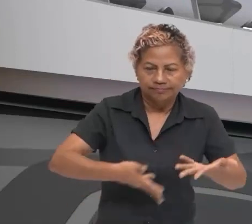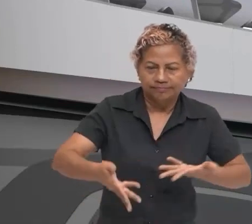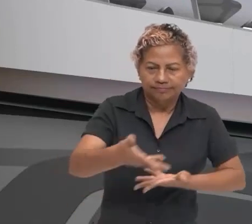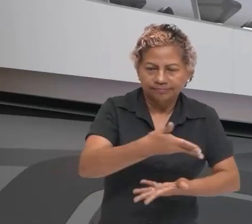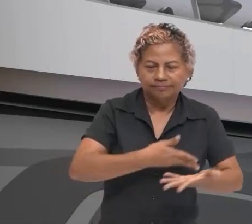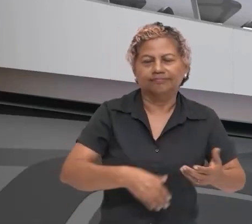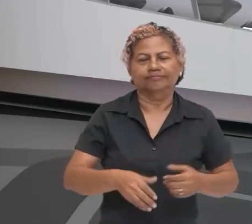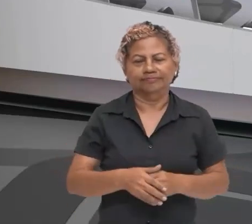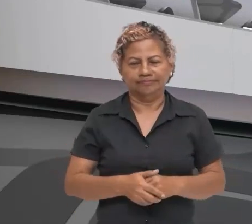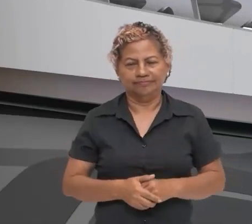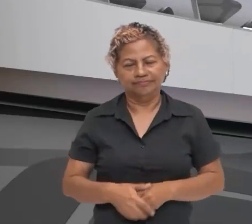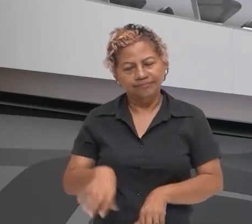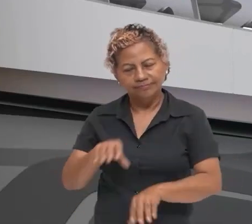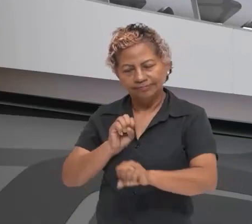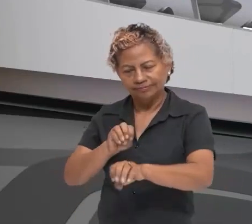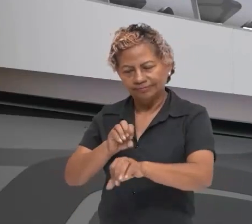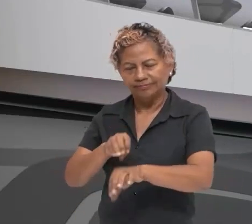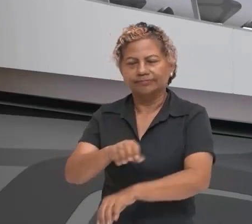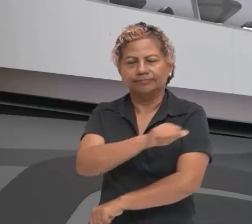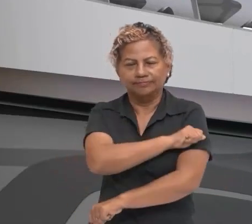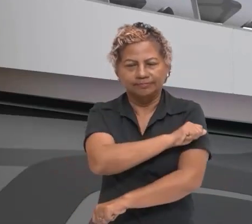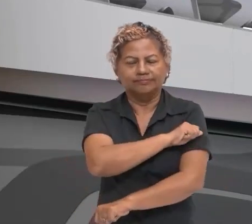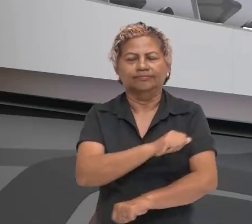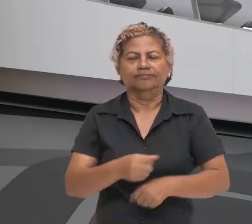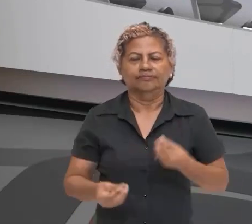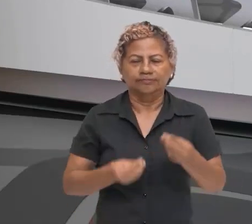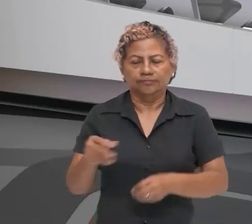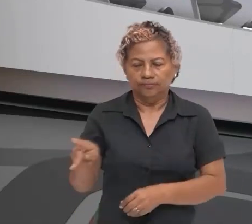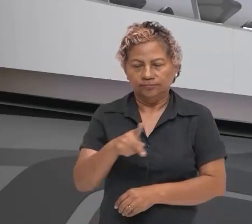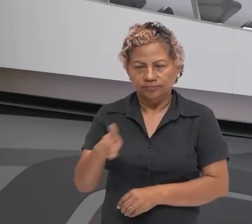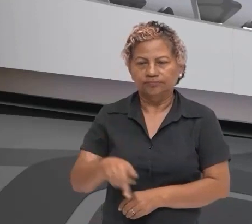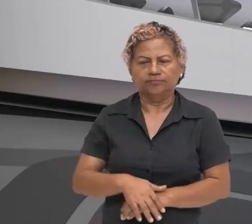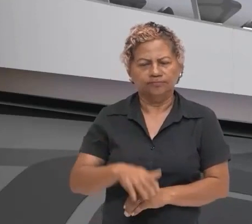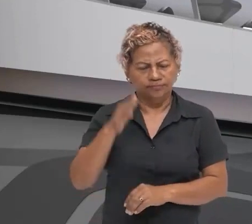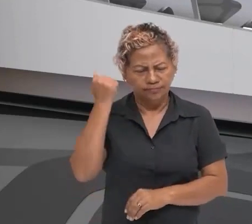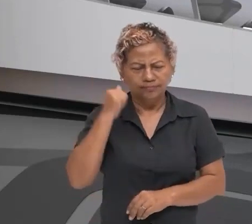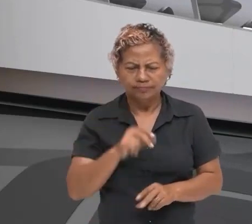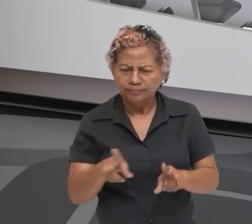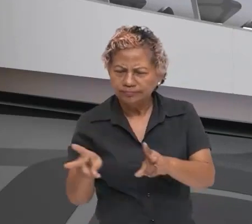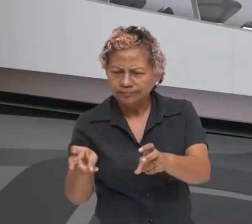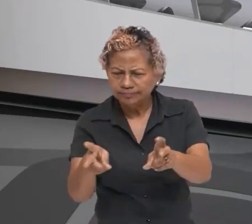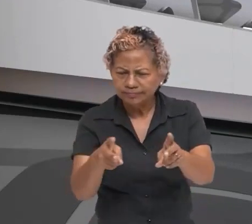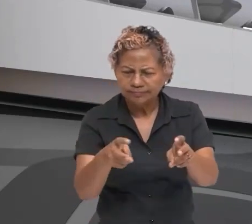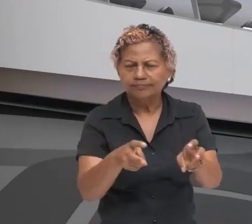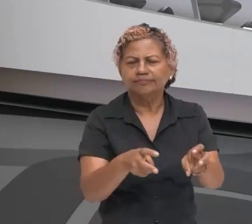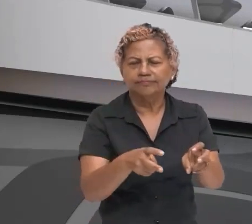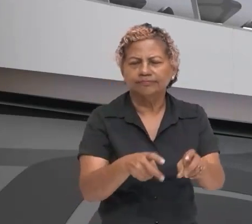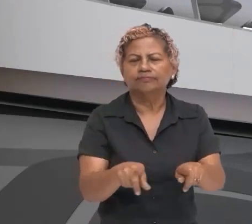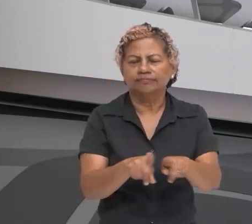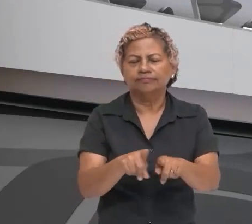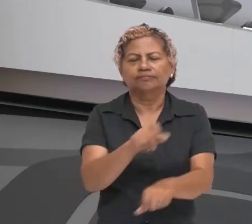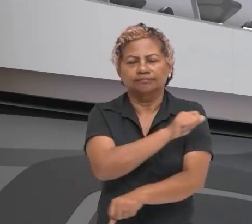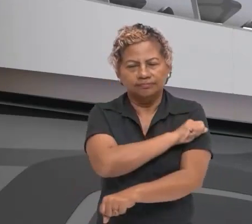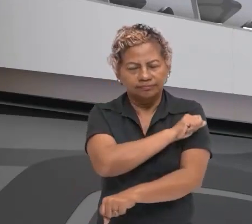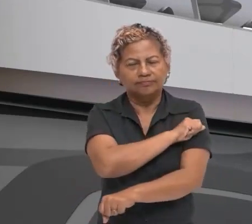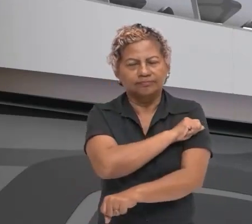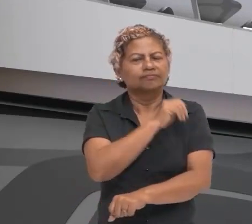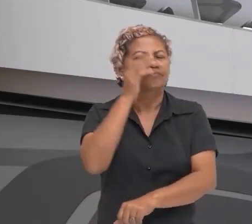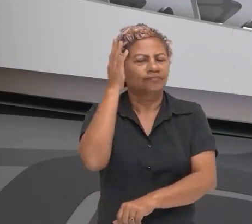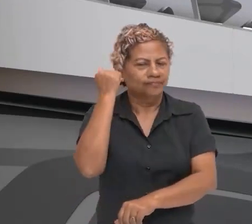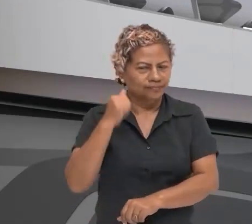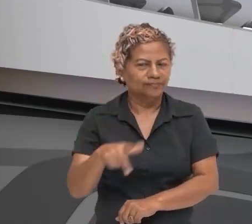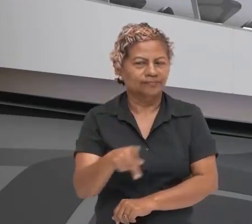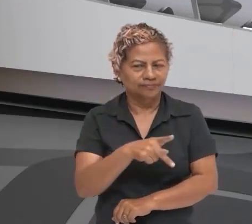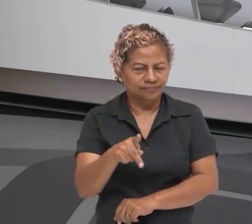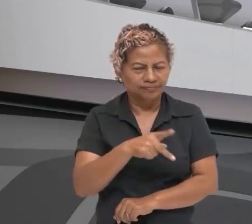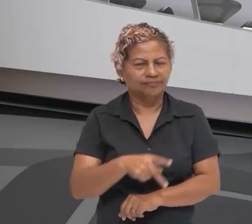para trabalhar com esses alunos. Assim como o professor conhece os alunos também conhecem os professores. Eles sabem se